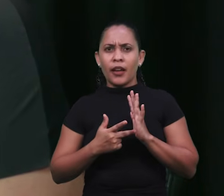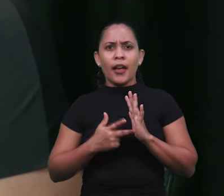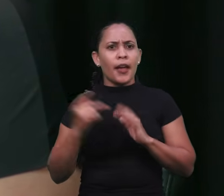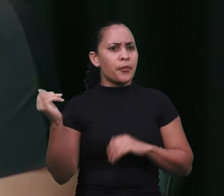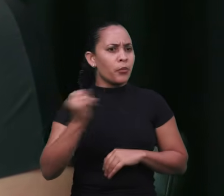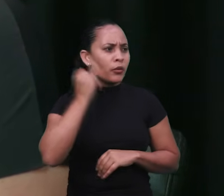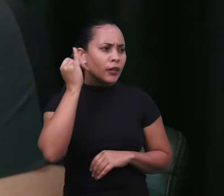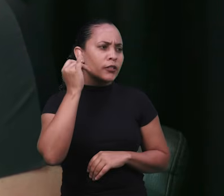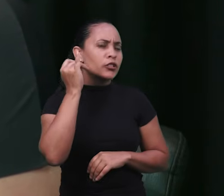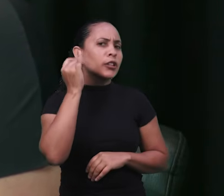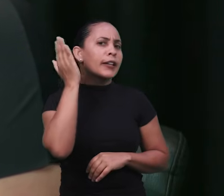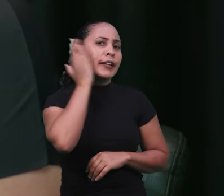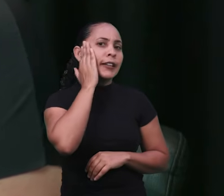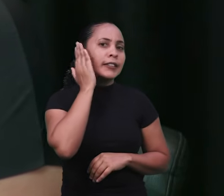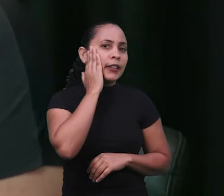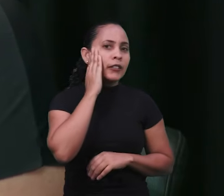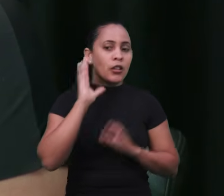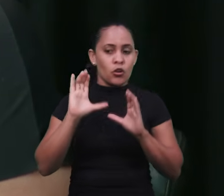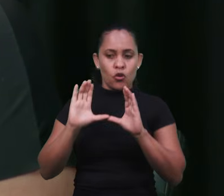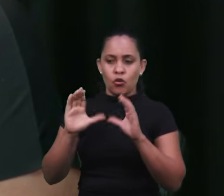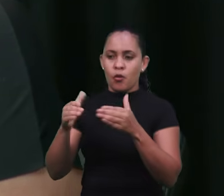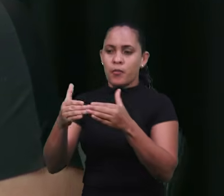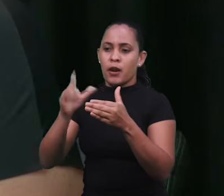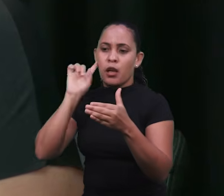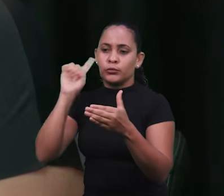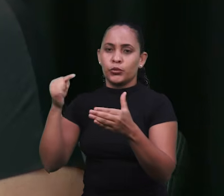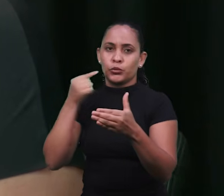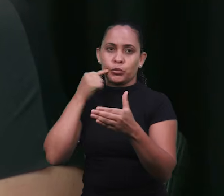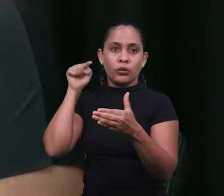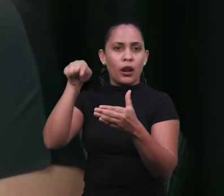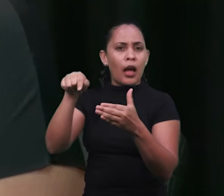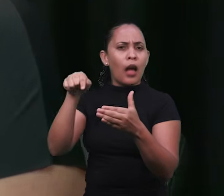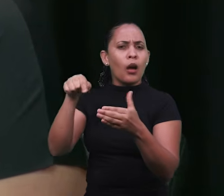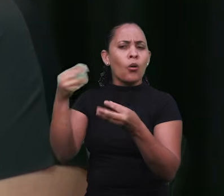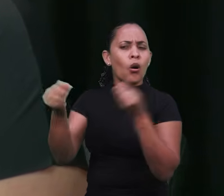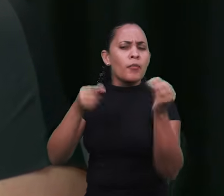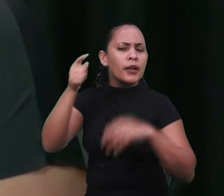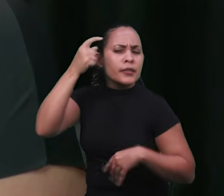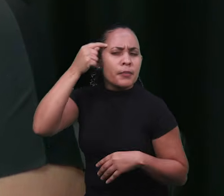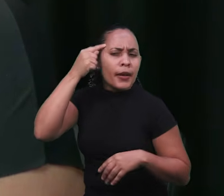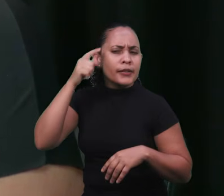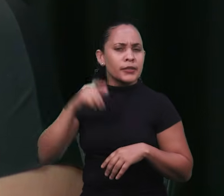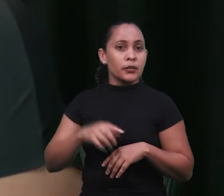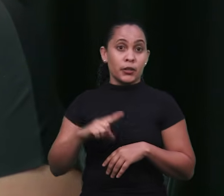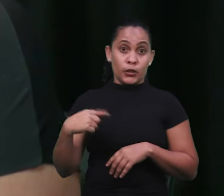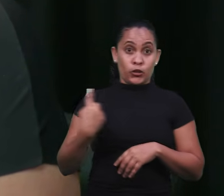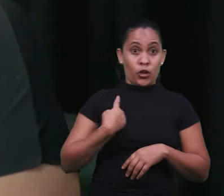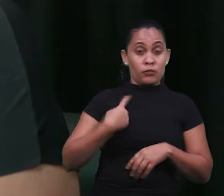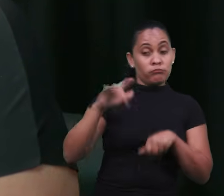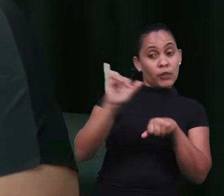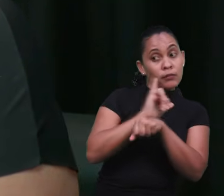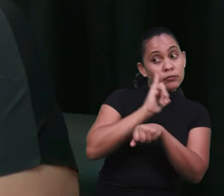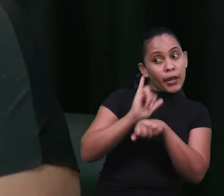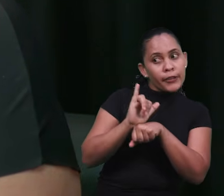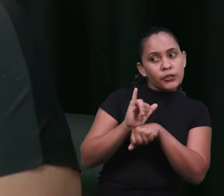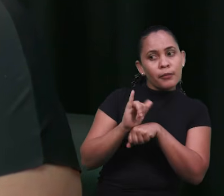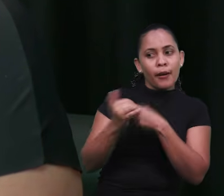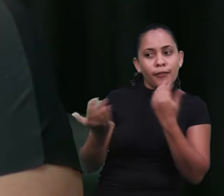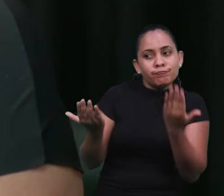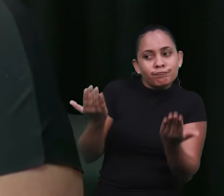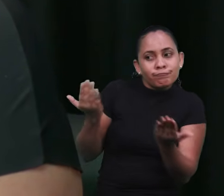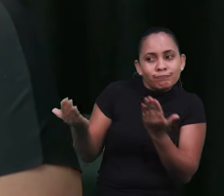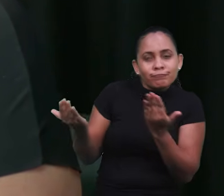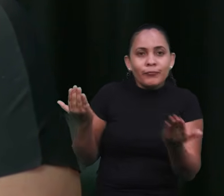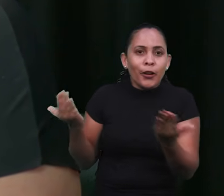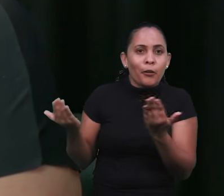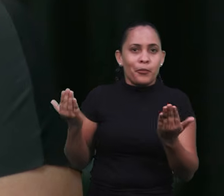a cultura surda, o Uhum. que eles entendem, para a gente trazer isso em exemplos, né? A gente estava falando até de alguns